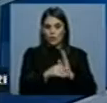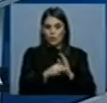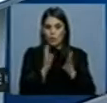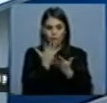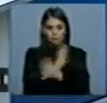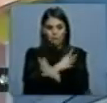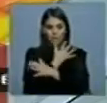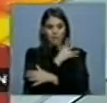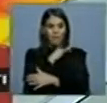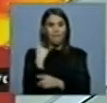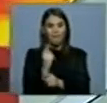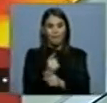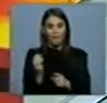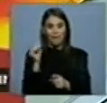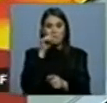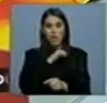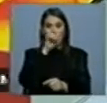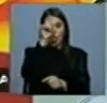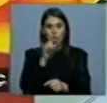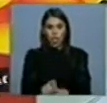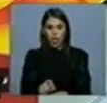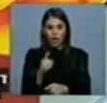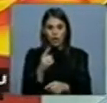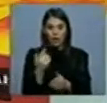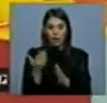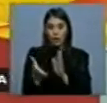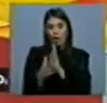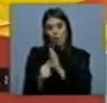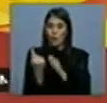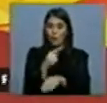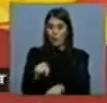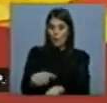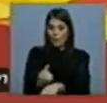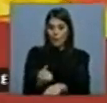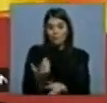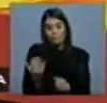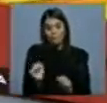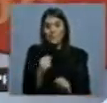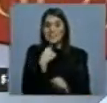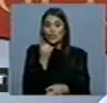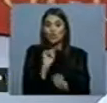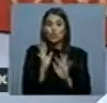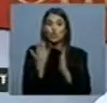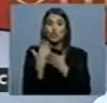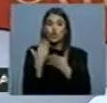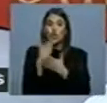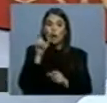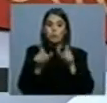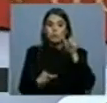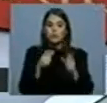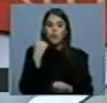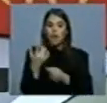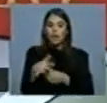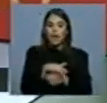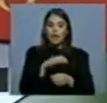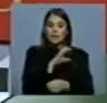bem, porque nós ainda por cima estamos num dia em que retirarmos 1 hora, então o que nos diz este estudo é: há pessoas na área da ciência e tecnologia